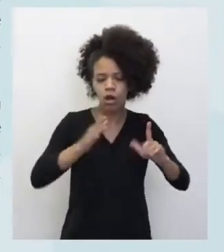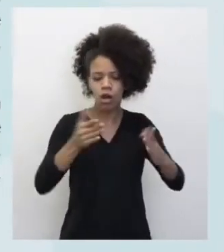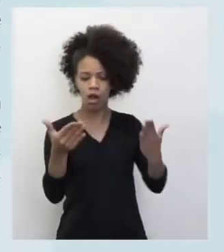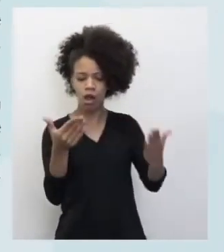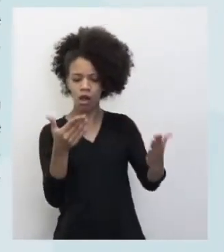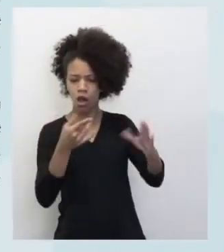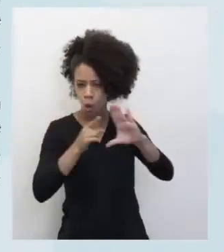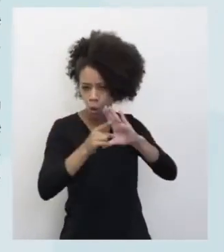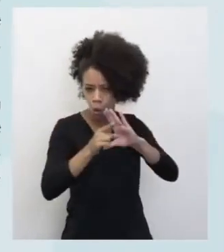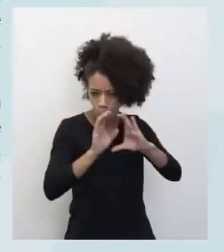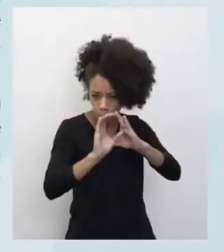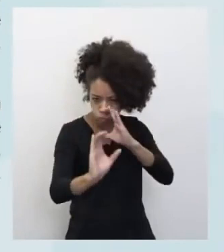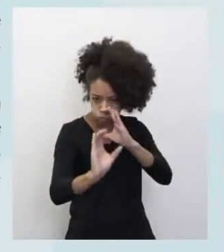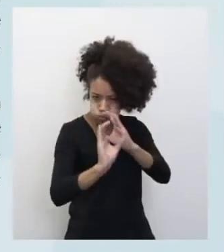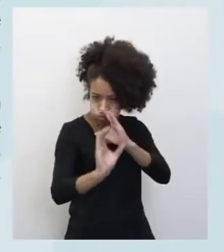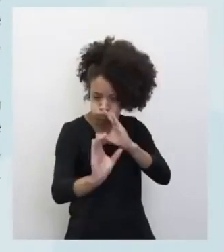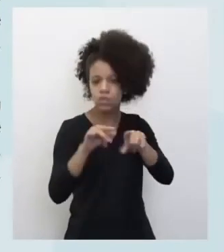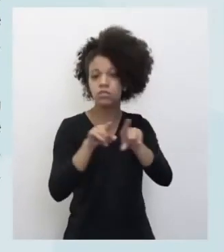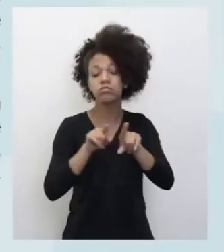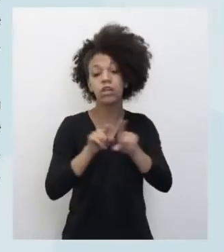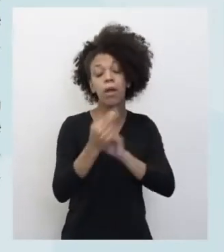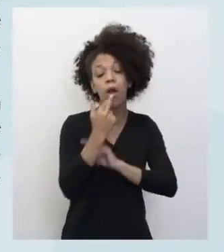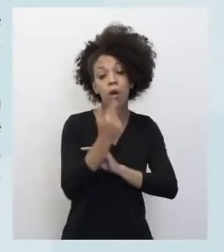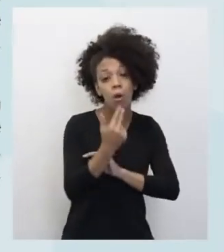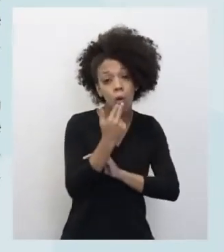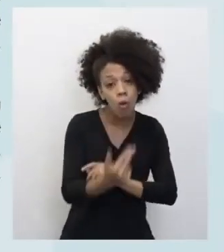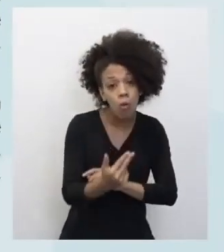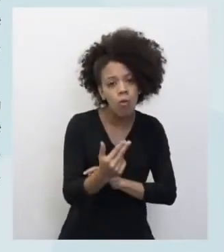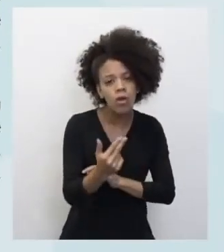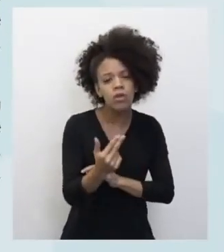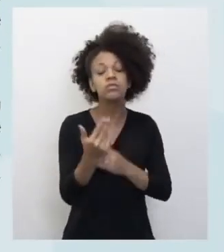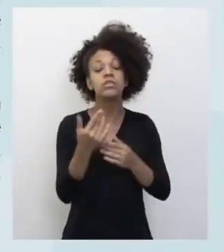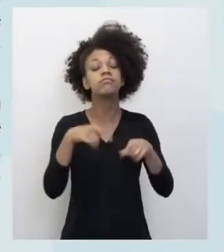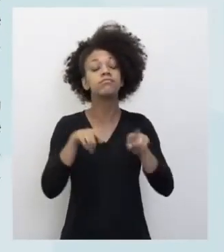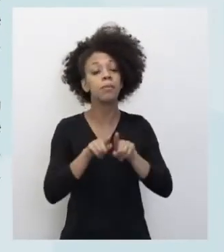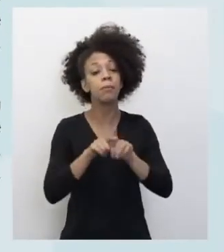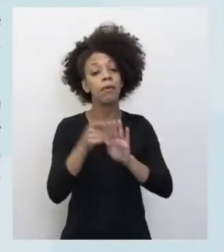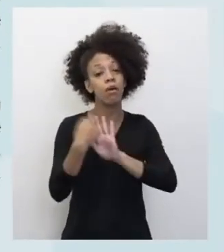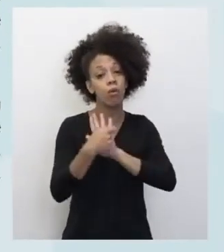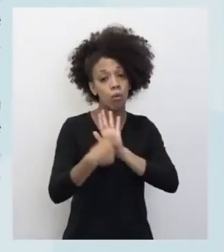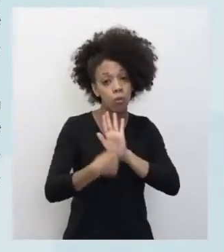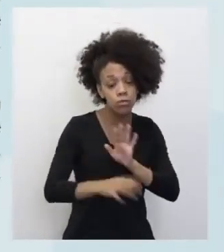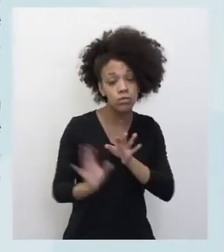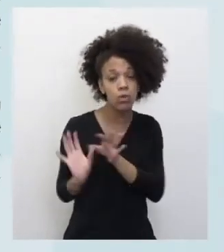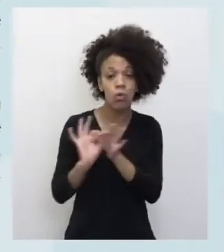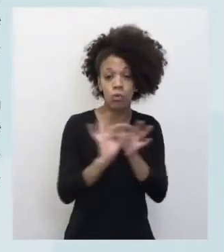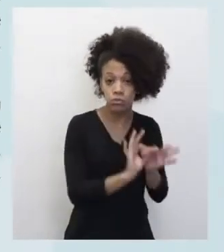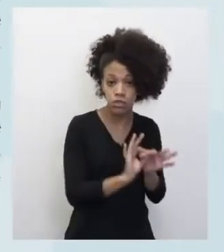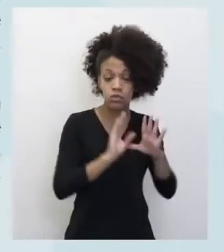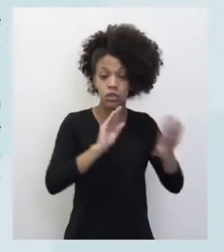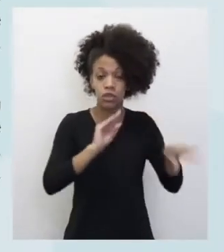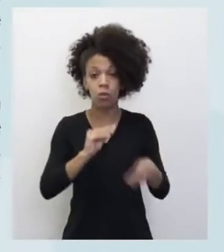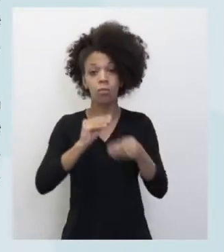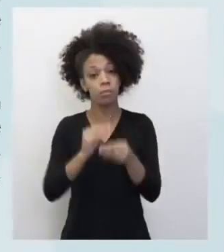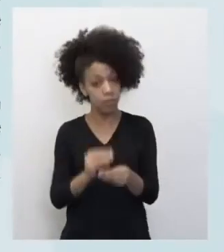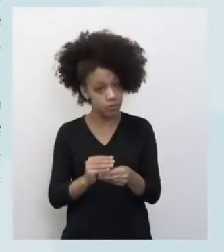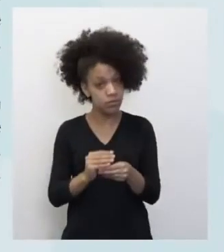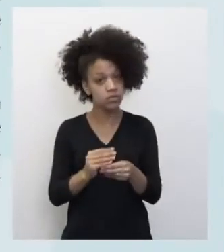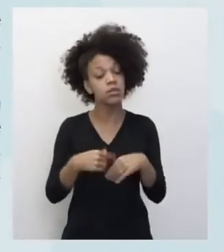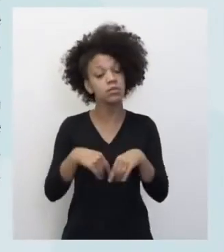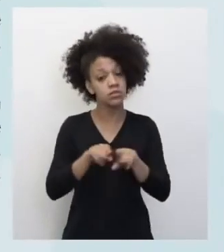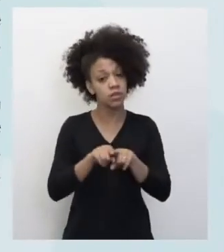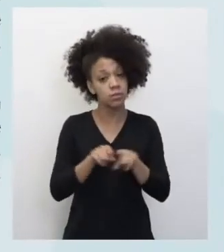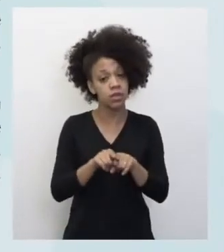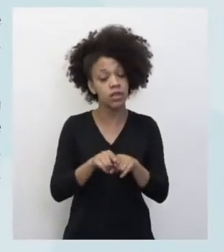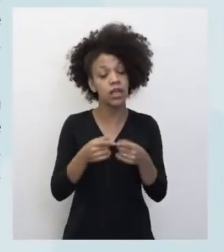profundidade, foco, cores, tonalidades, relação com o escrito, relações de reiteração, complementação ou oposição